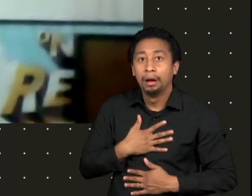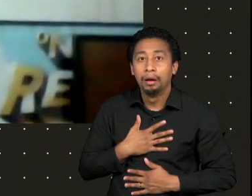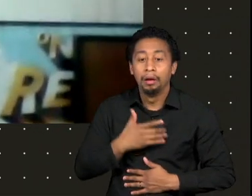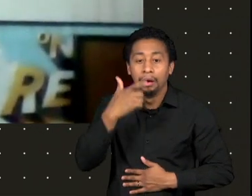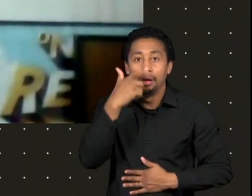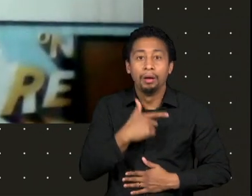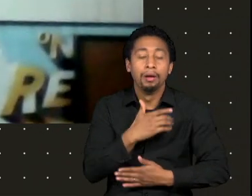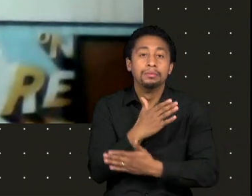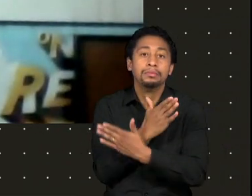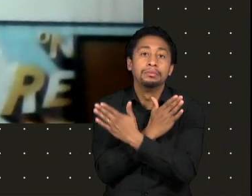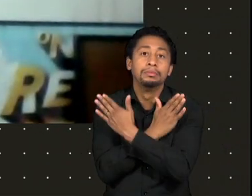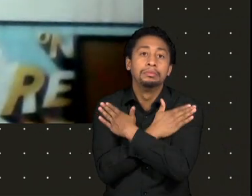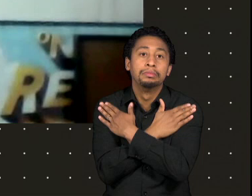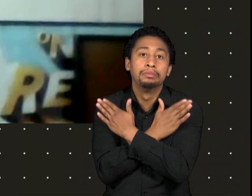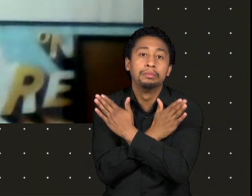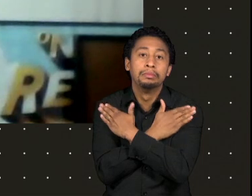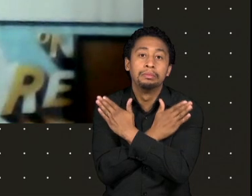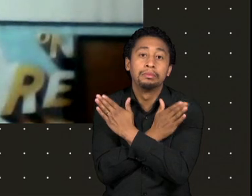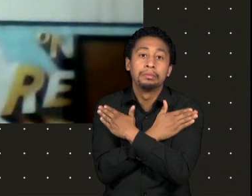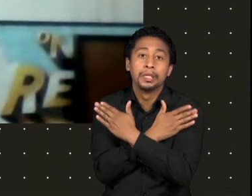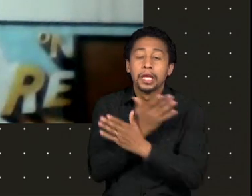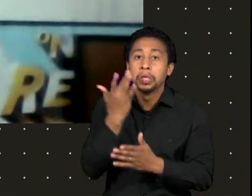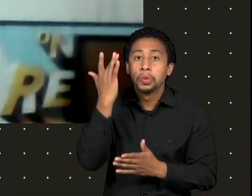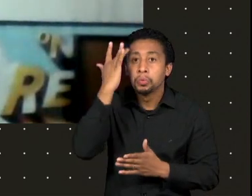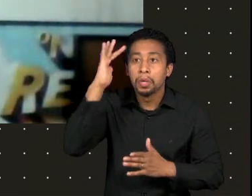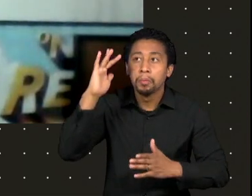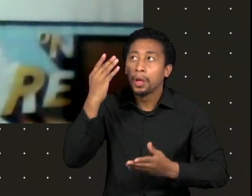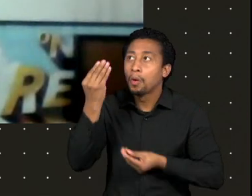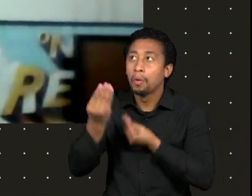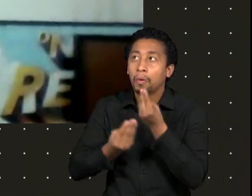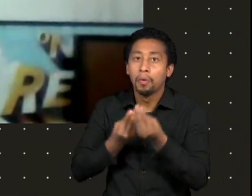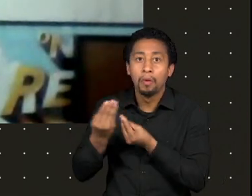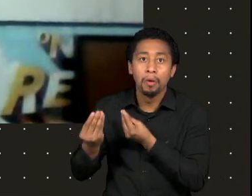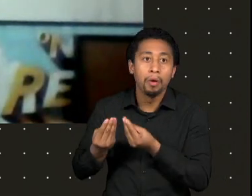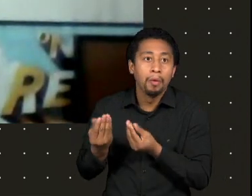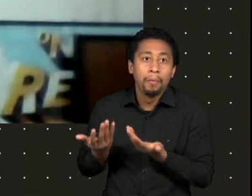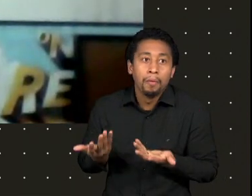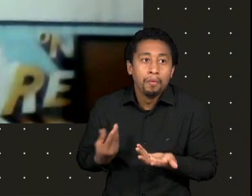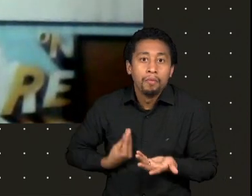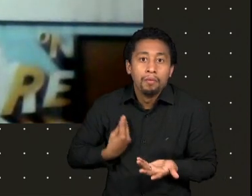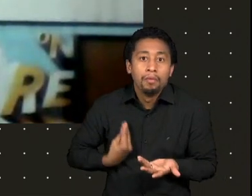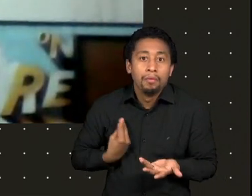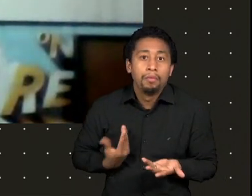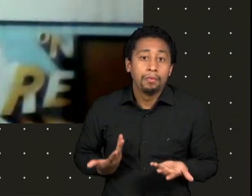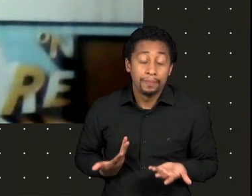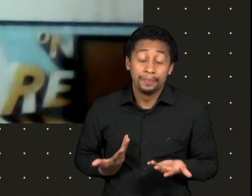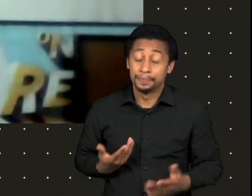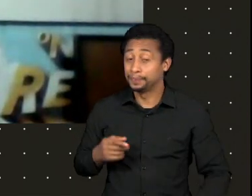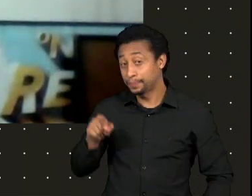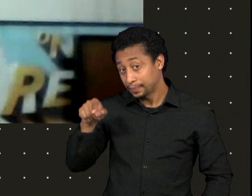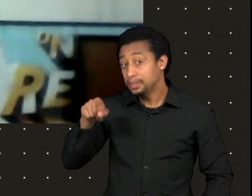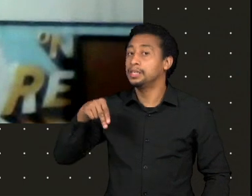entendeu? Não sabia o que fazer. Aí o Nelson estava